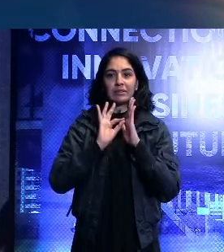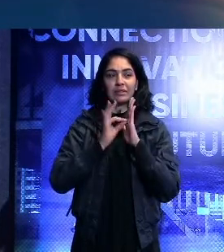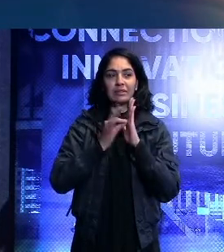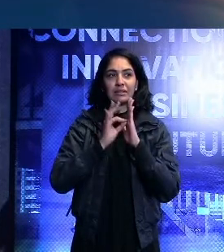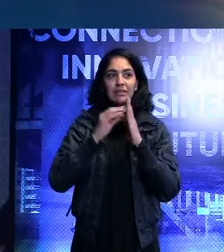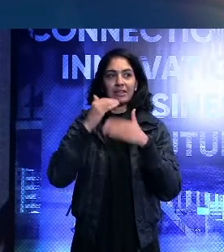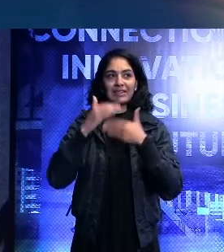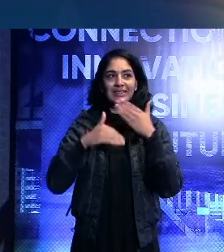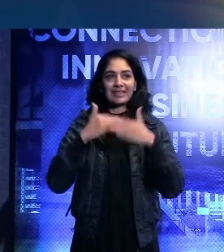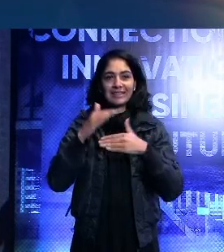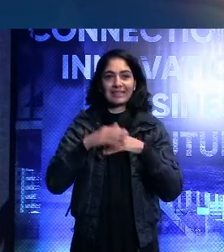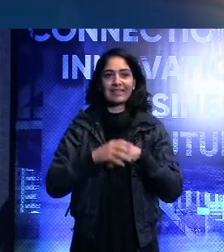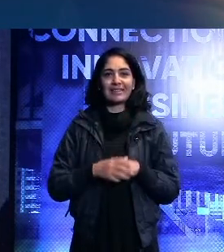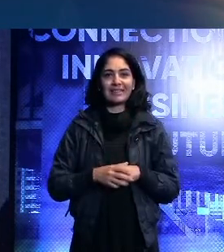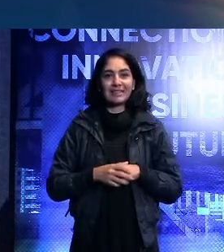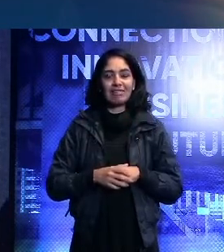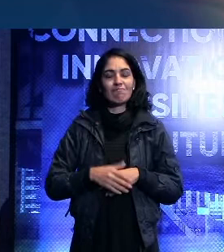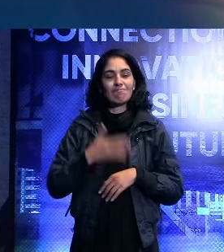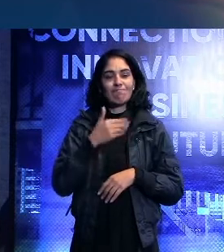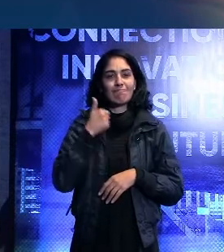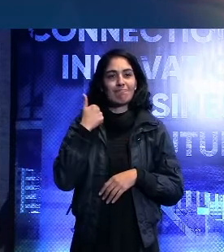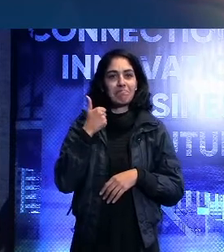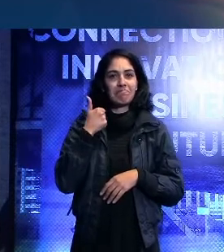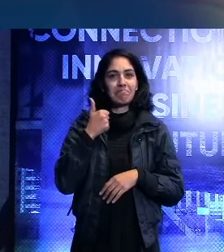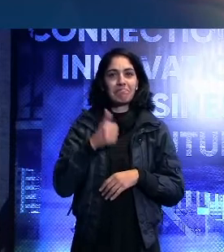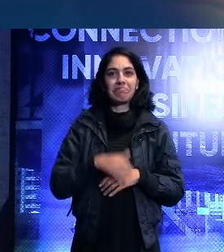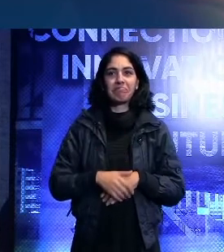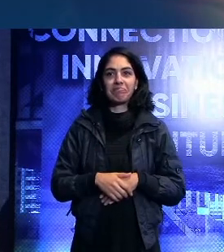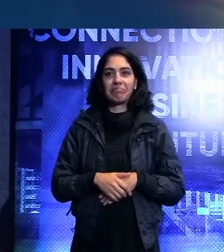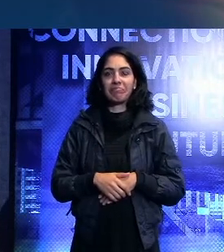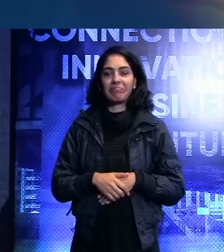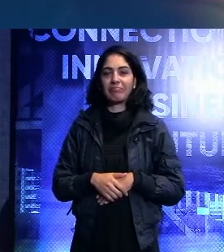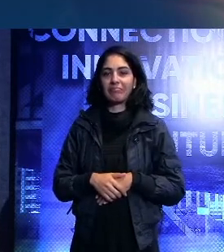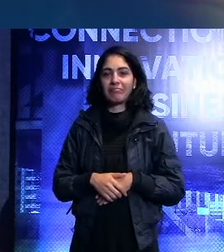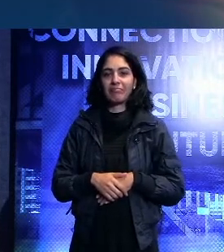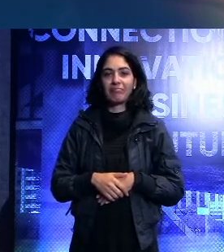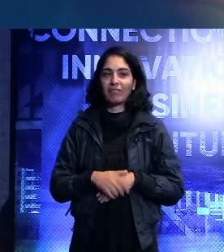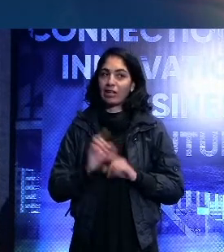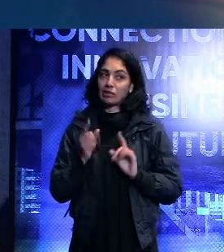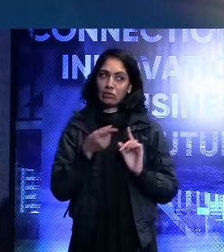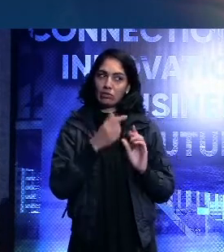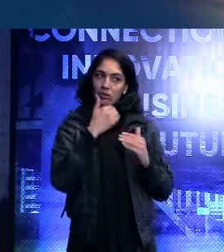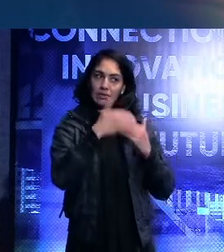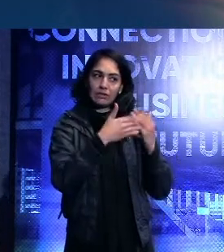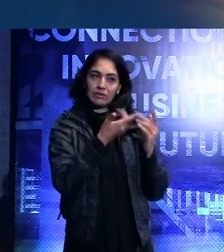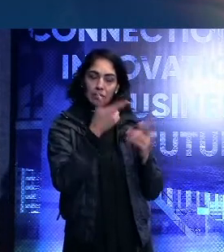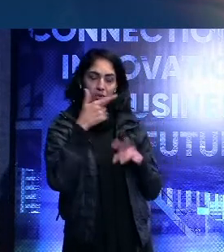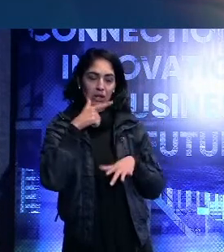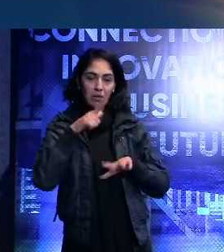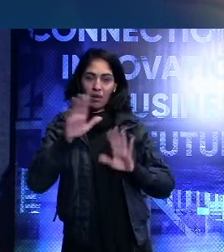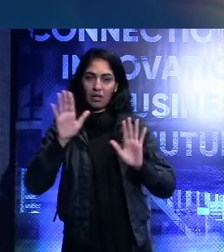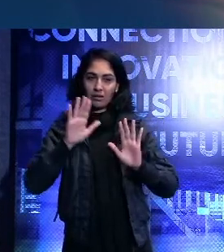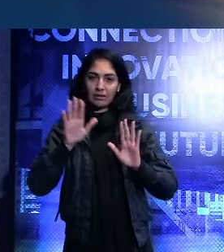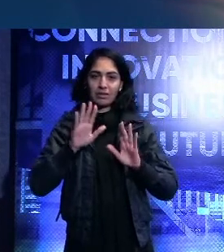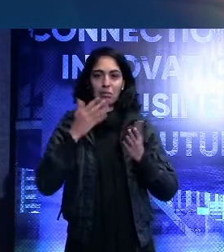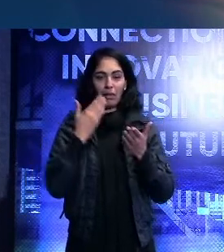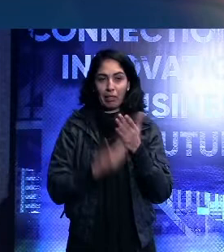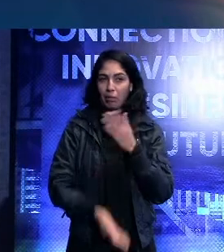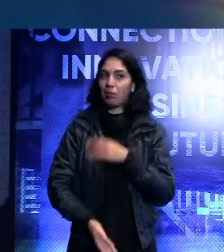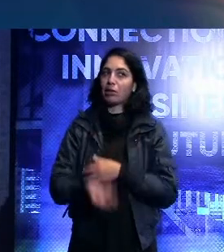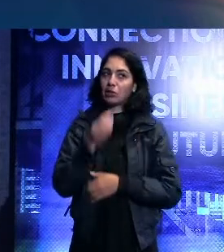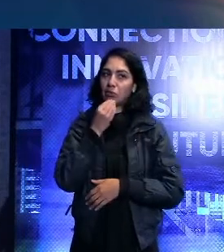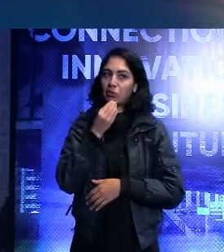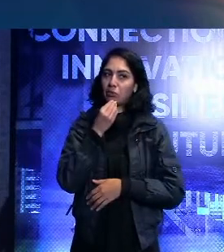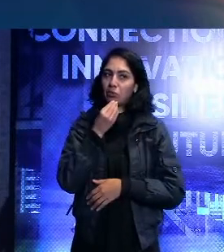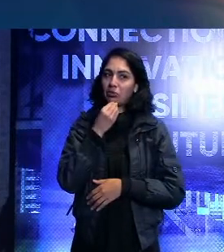Boa. Beleza, sou javido também. Nada contra quem está desenvolvendo em outras linguagens, mas vocês estão perdendo uma boa oportunidade de serem